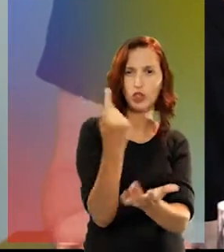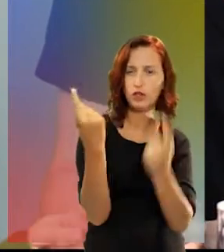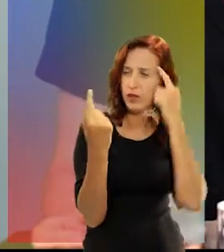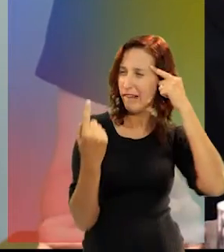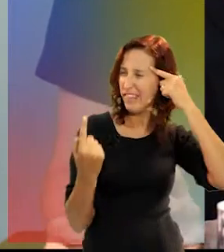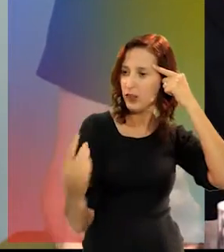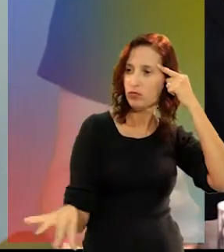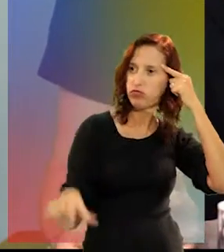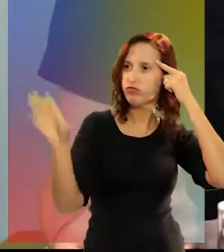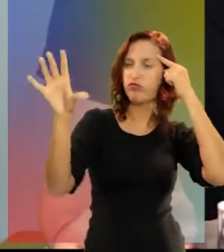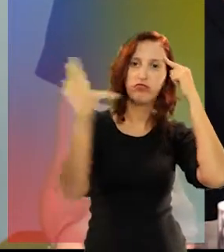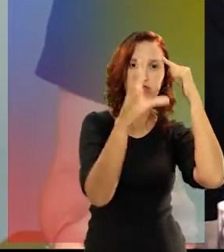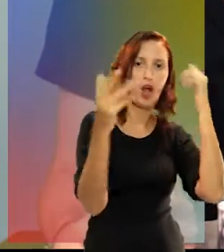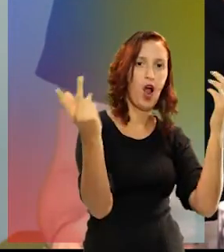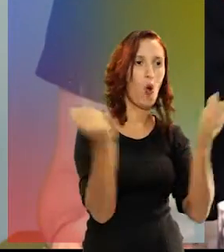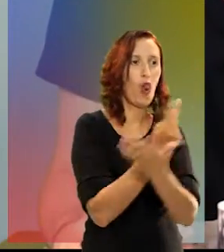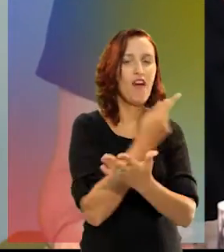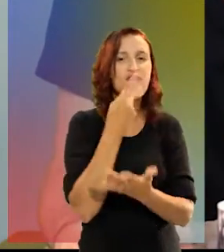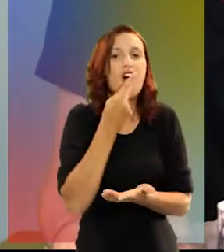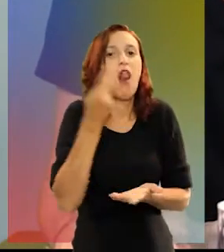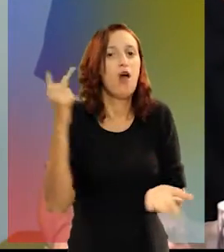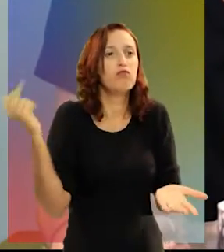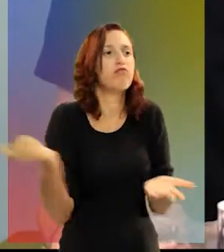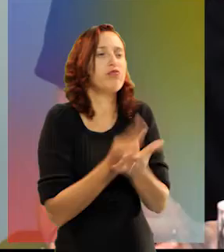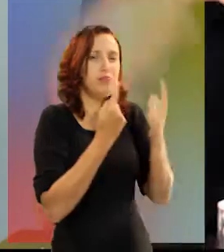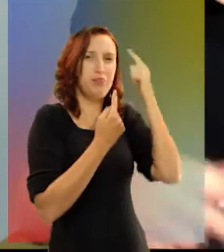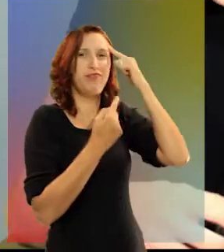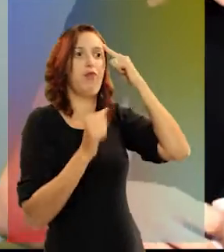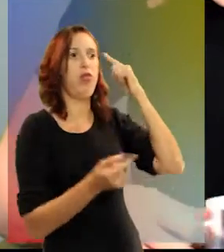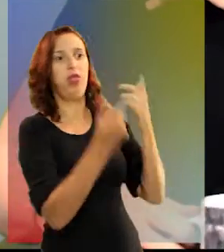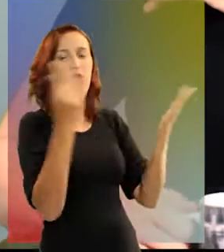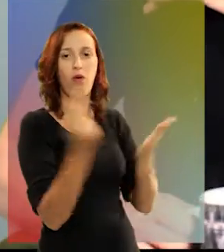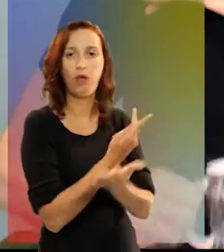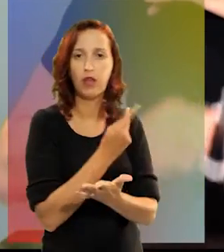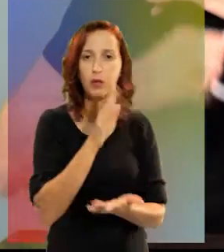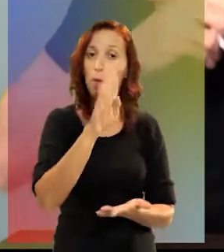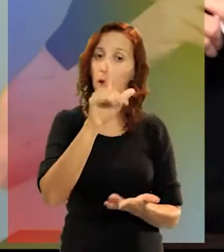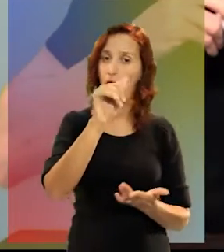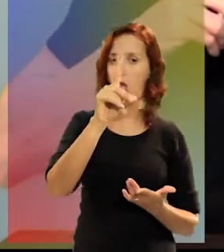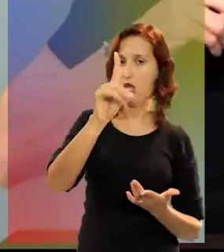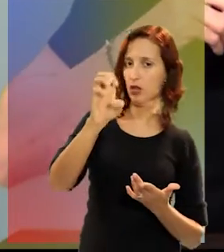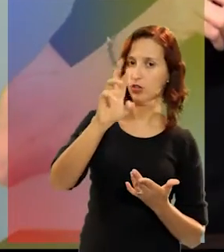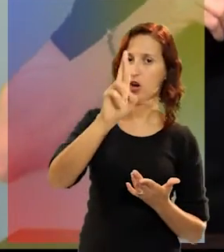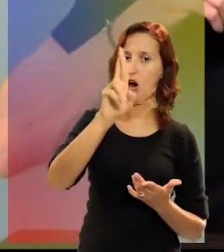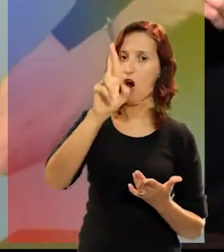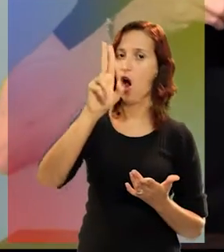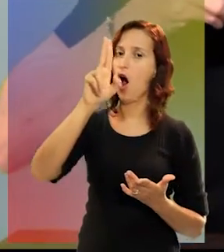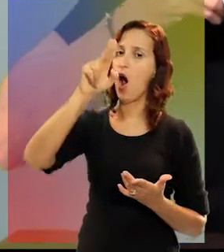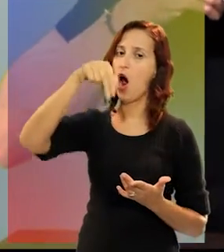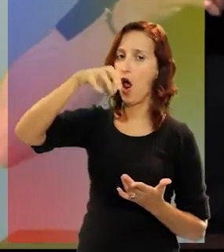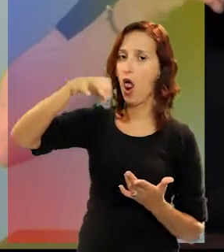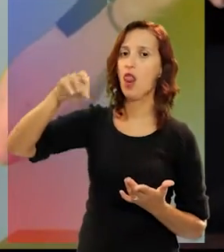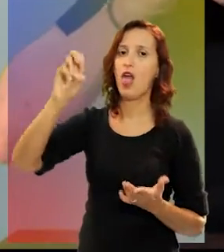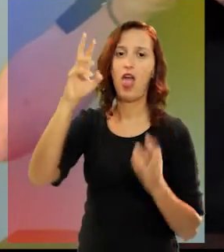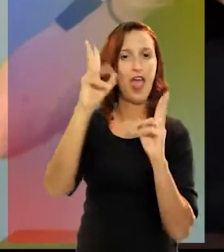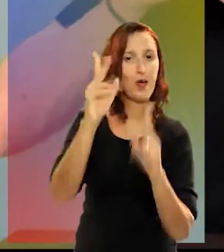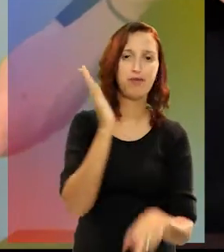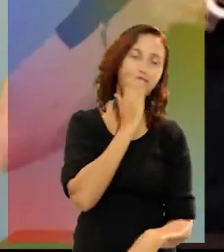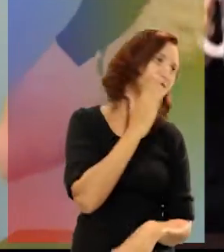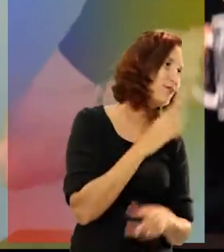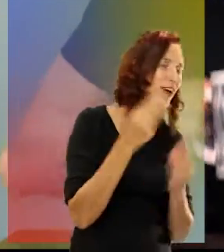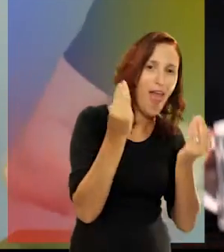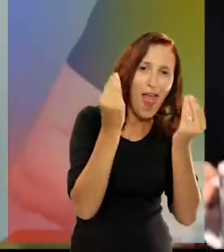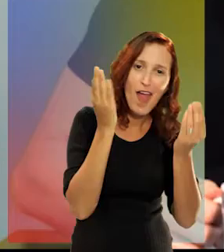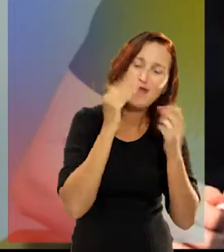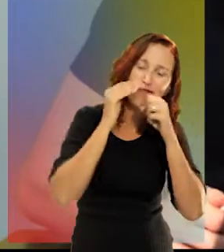tipo, você fala e as coisas praticamente acontecem. O Blade Runner é uma proposta assim, é um tapa na nossa cara,